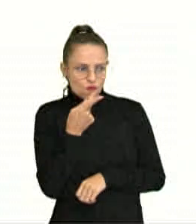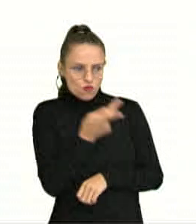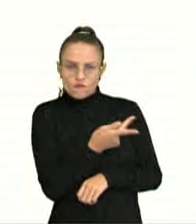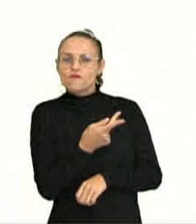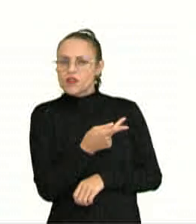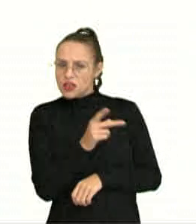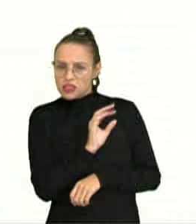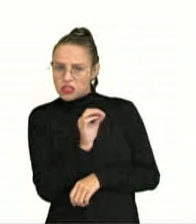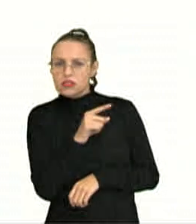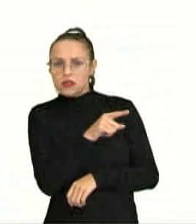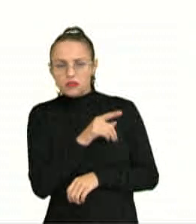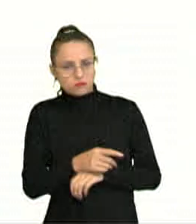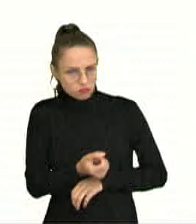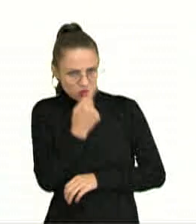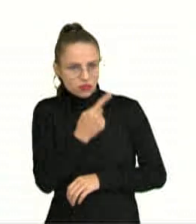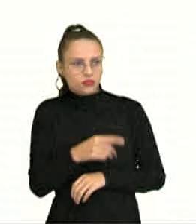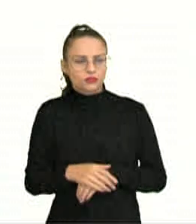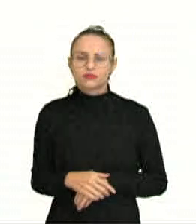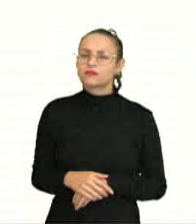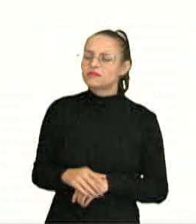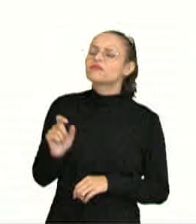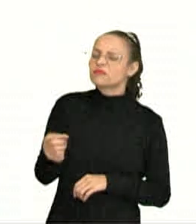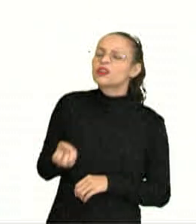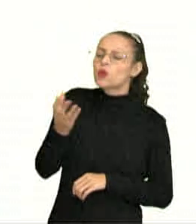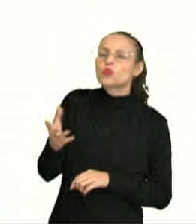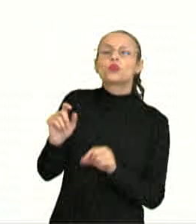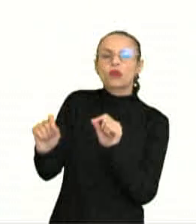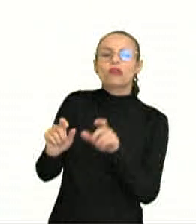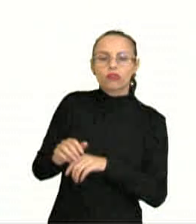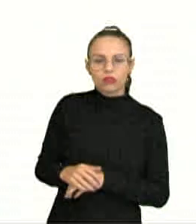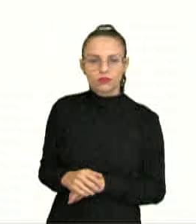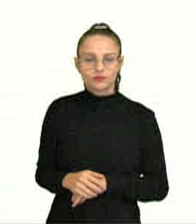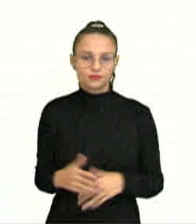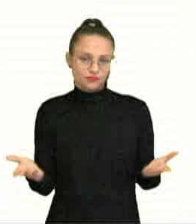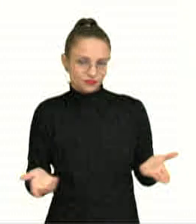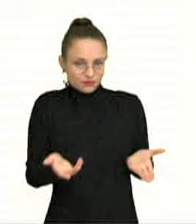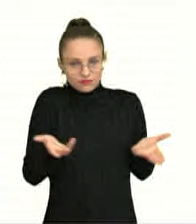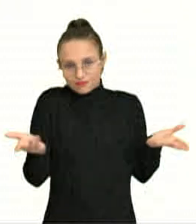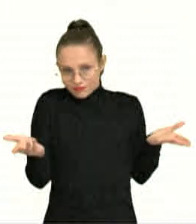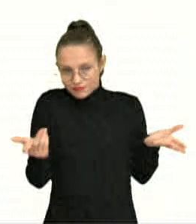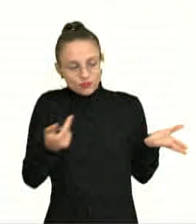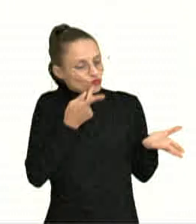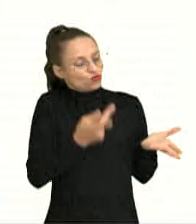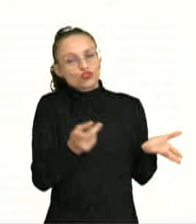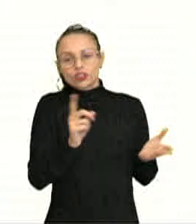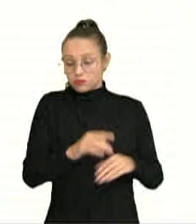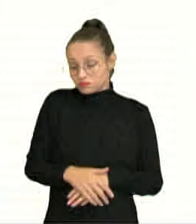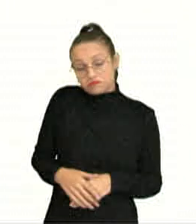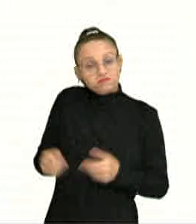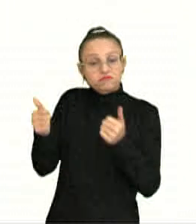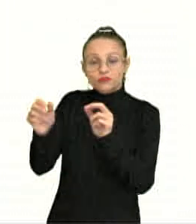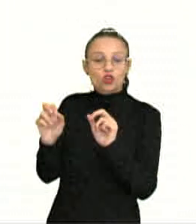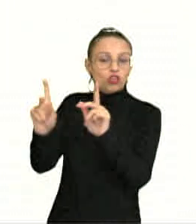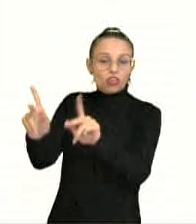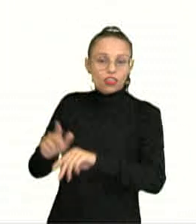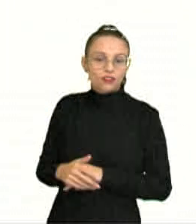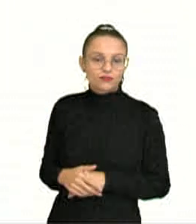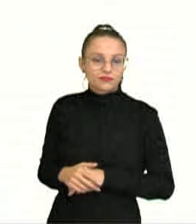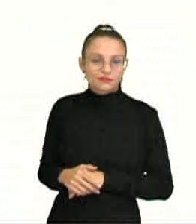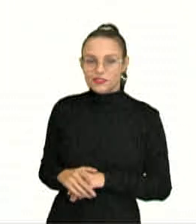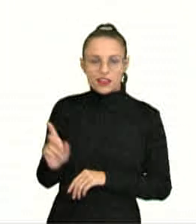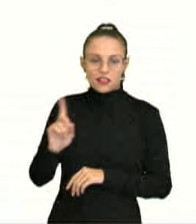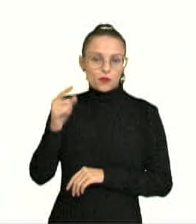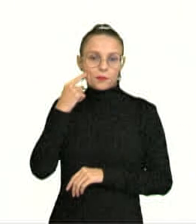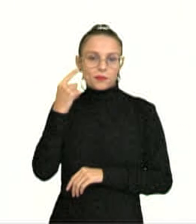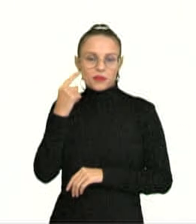lá. Intrigada. Quem te contou tudo isso? Maria, não digo. Tião, tá bem. Não pense que